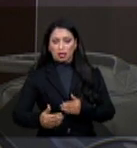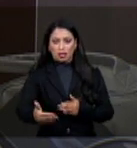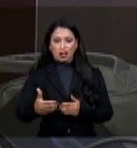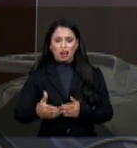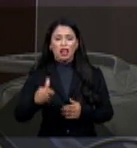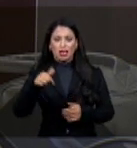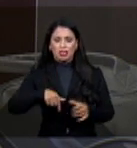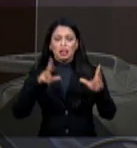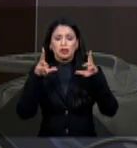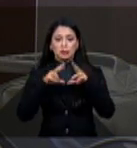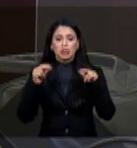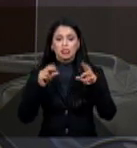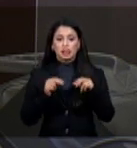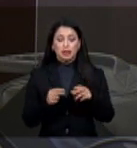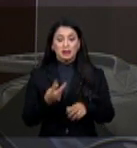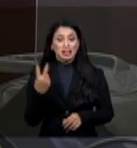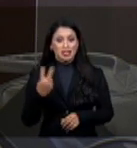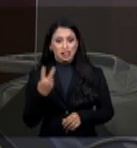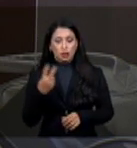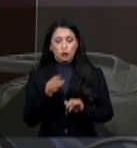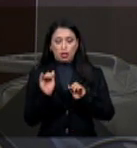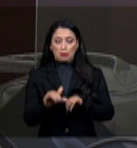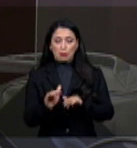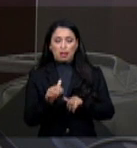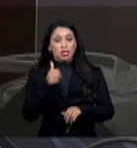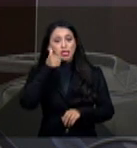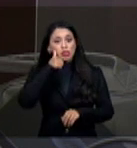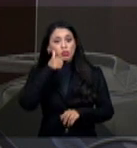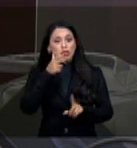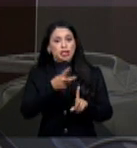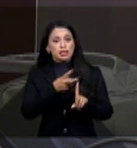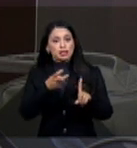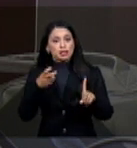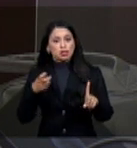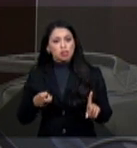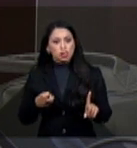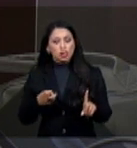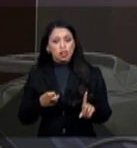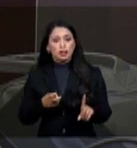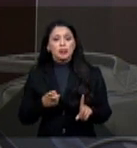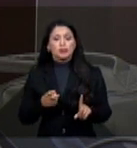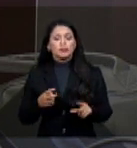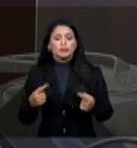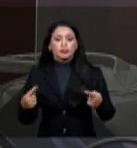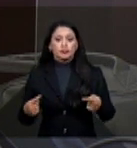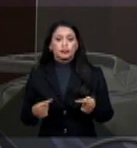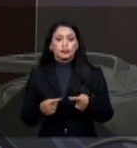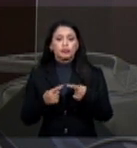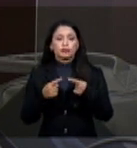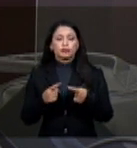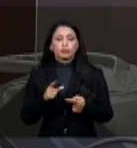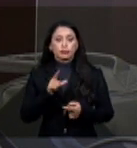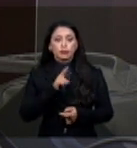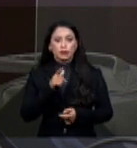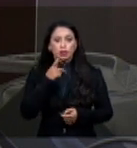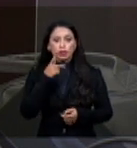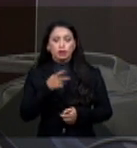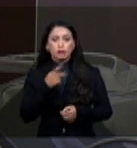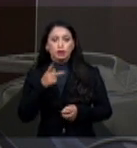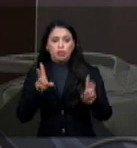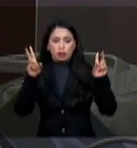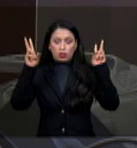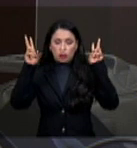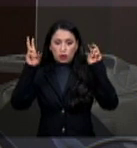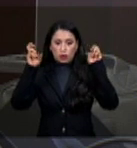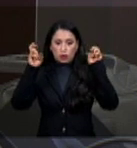destacar essa mobilização, a segunda marcha das mulheres indígenas, que tem a ver com o que eu vou falar aqui, que eu estou falando, né, e que tem a ver com o tema